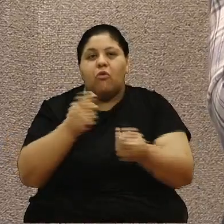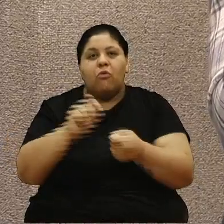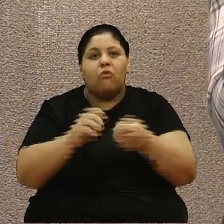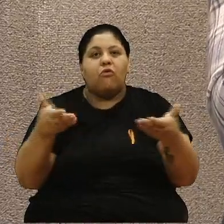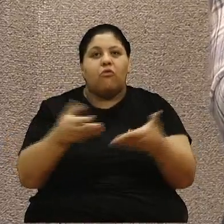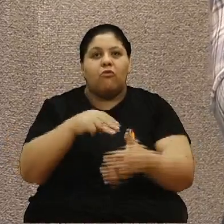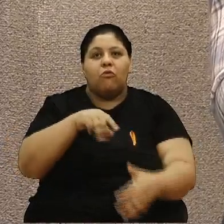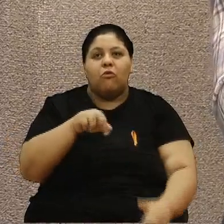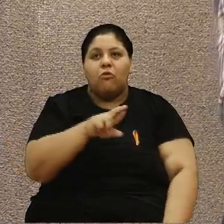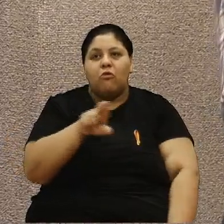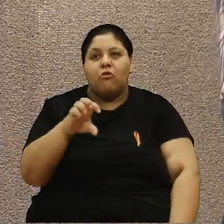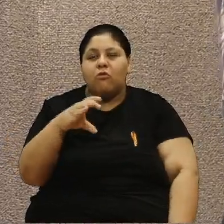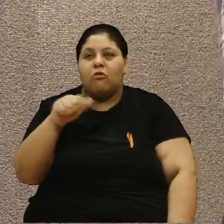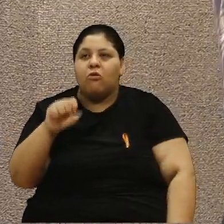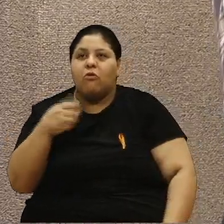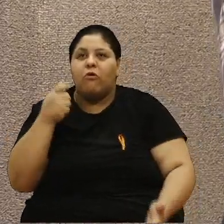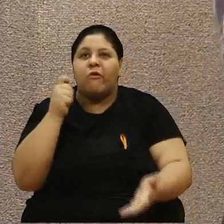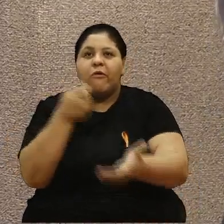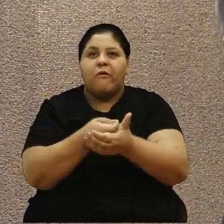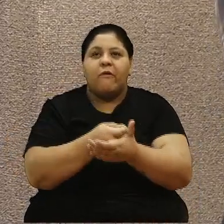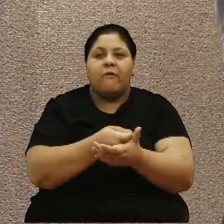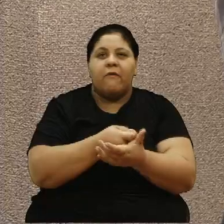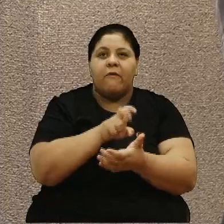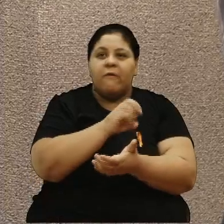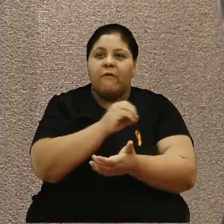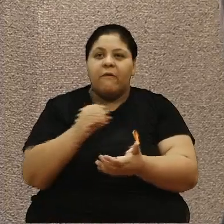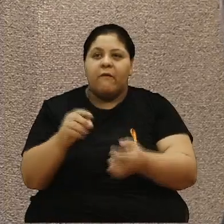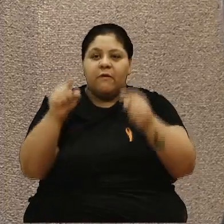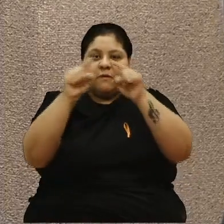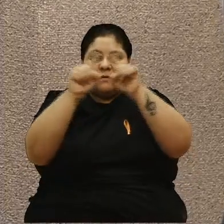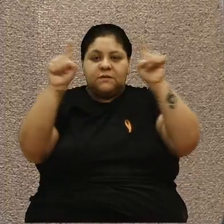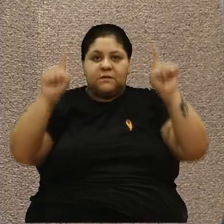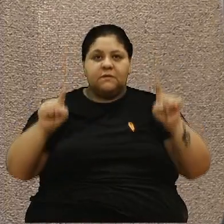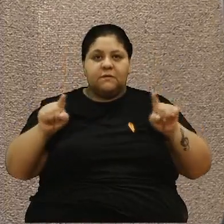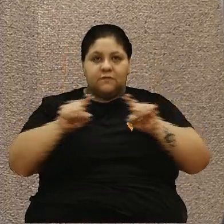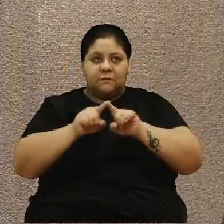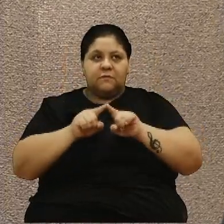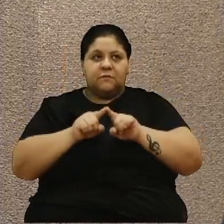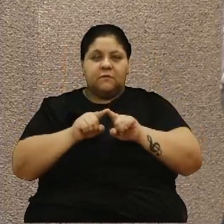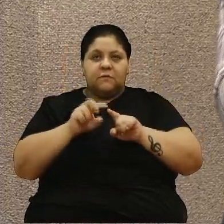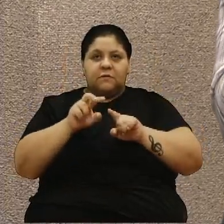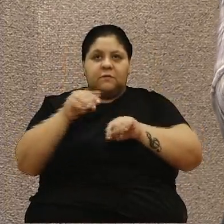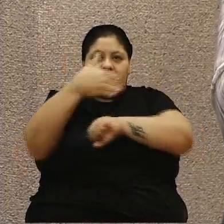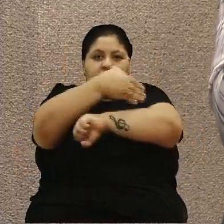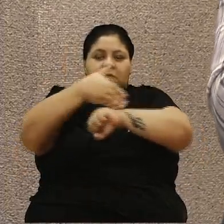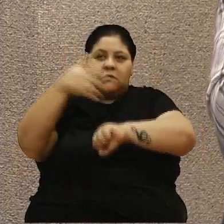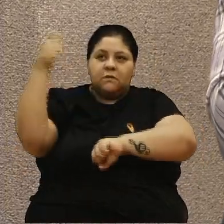no Marrecas, que adquirimos mais 500 hectares ali, na Rota do Sol, e que vai